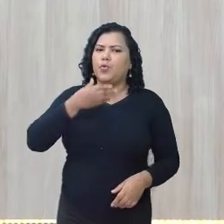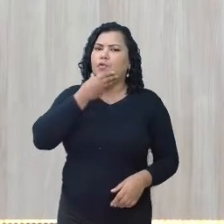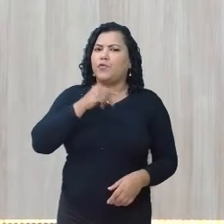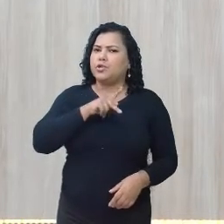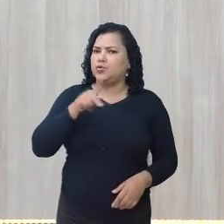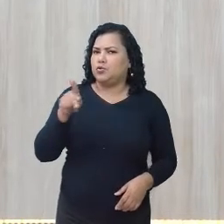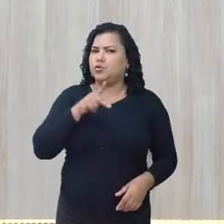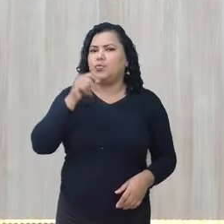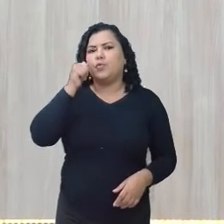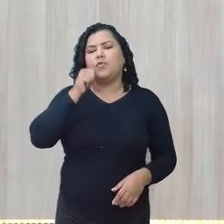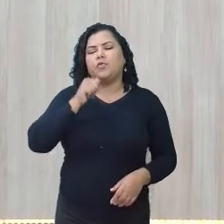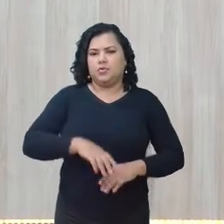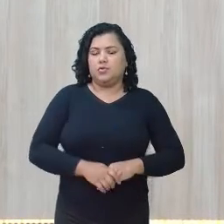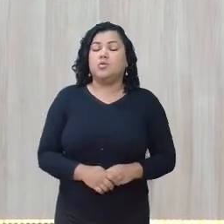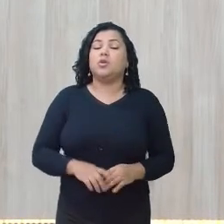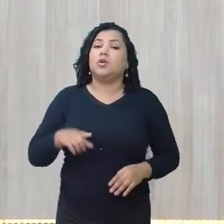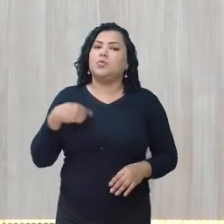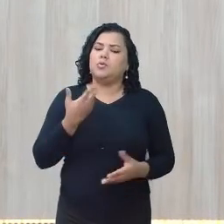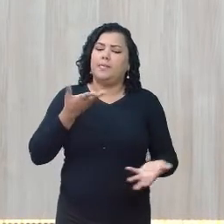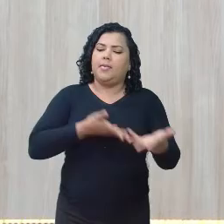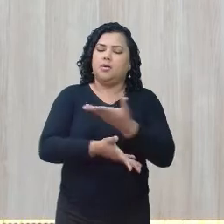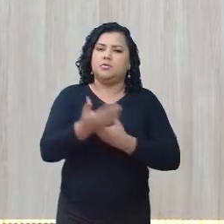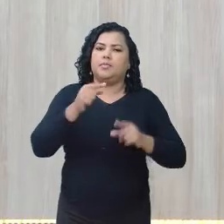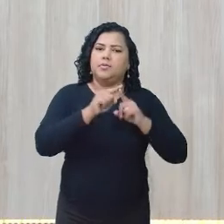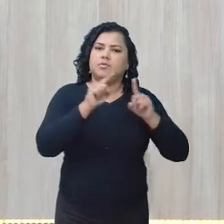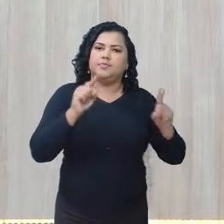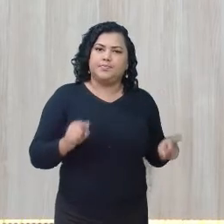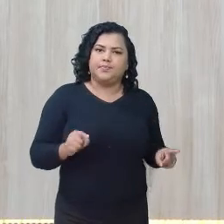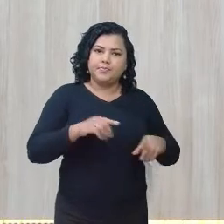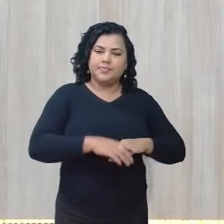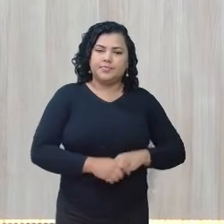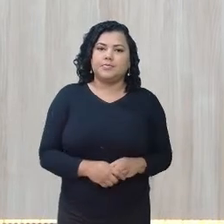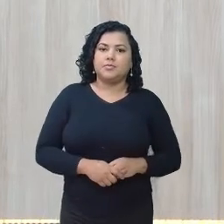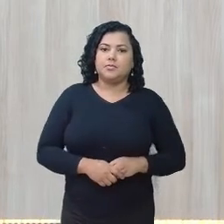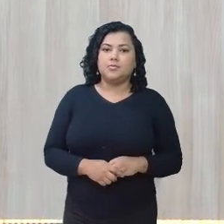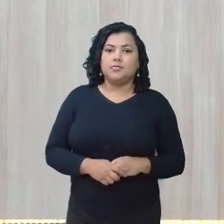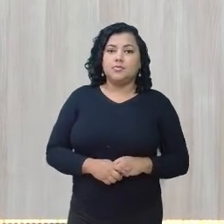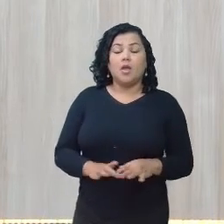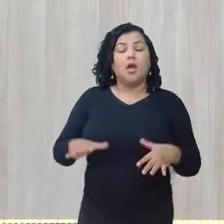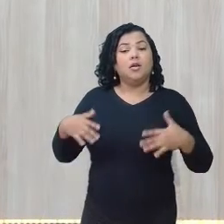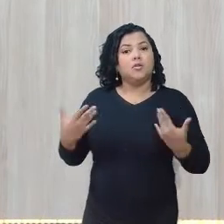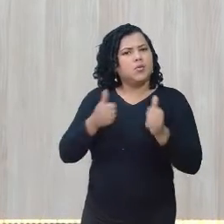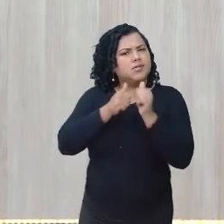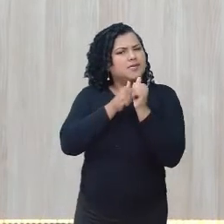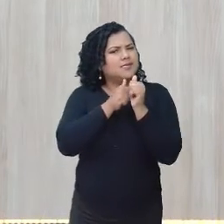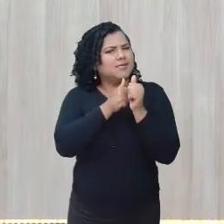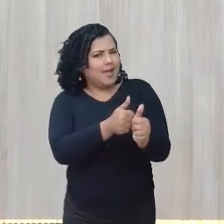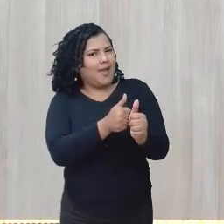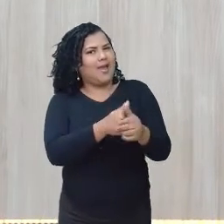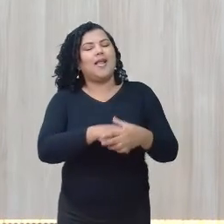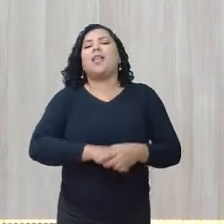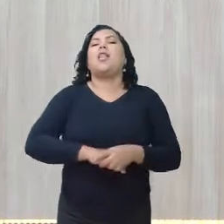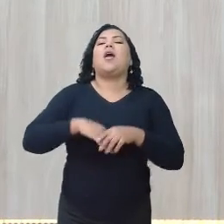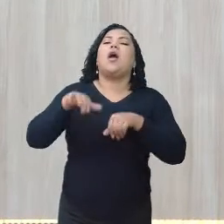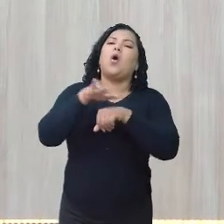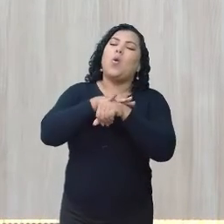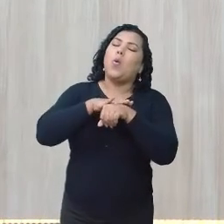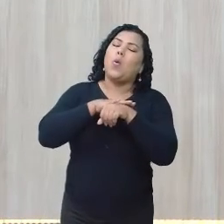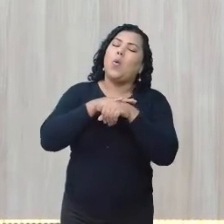professoras, que estamos fazendo parte desse projeto. Então, sigam lá,